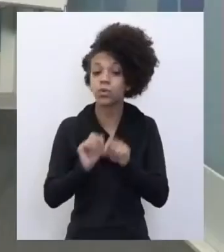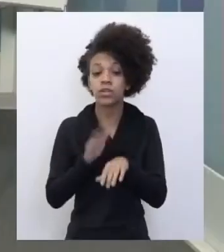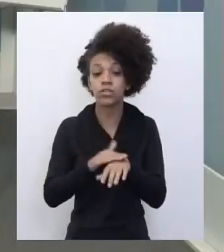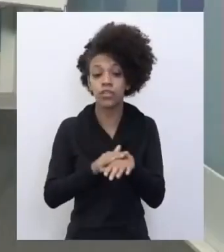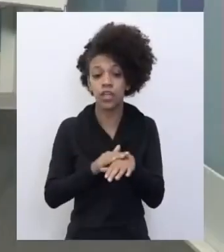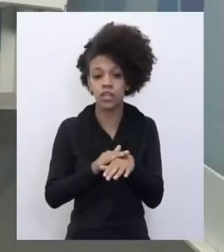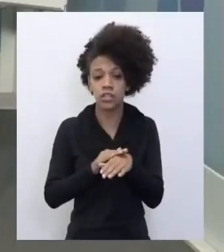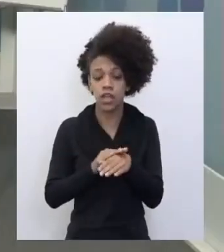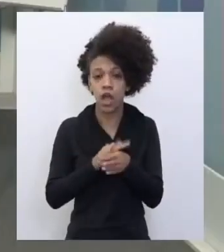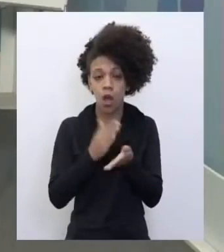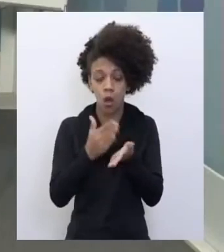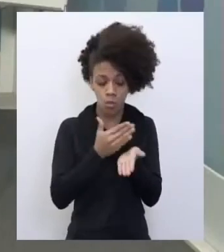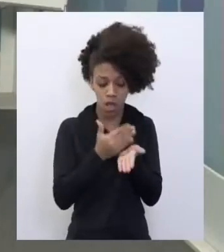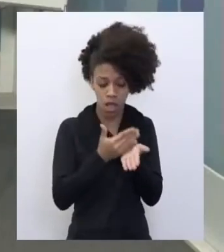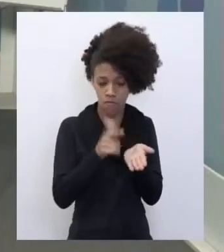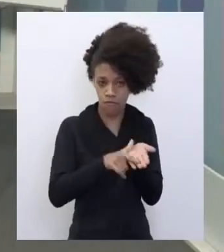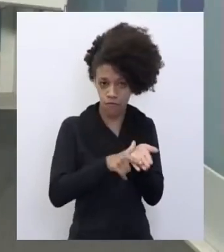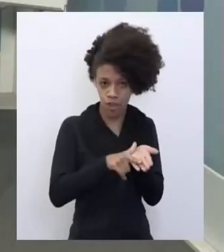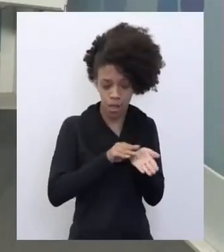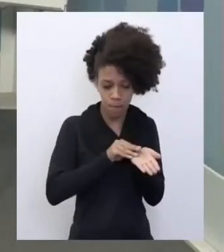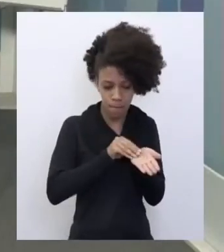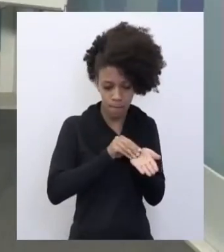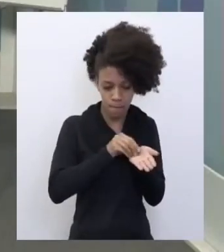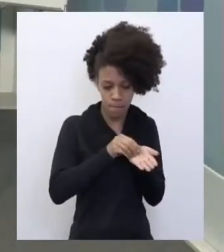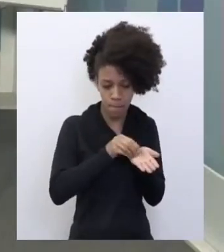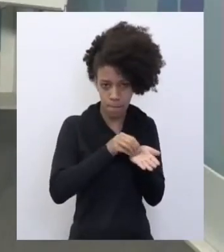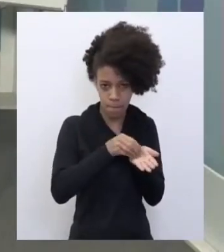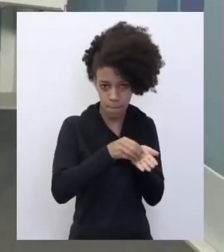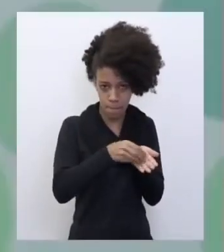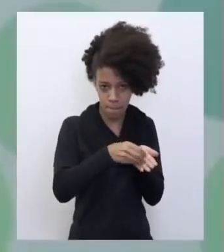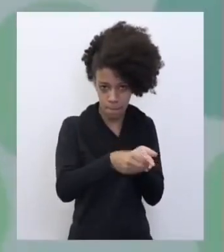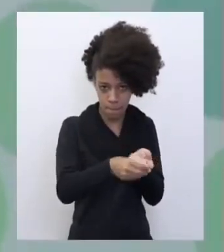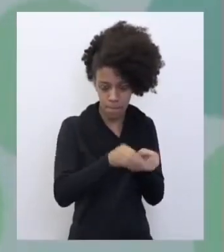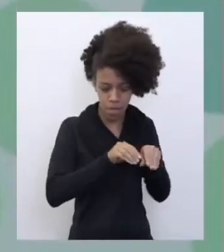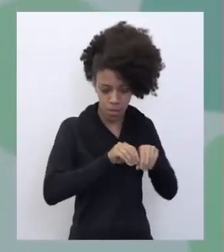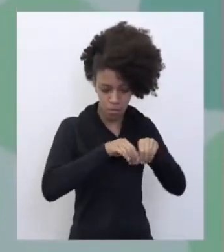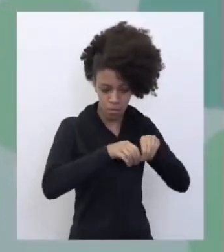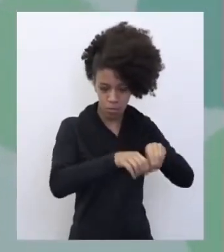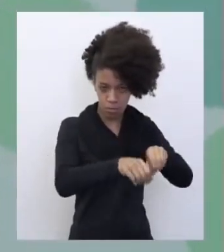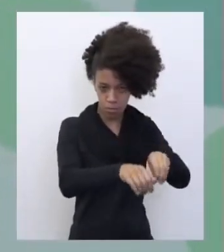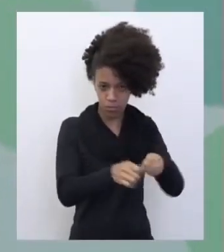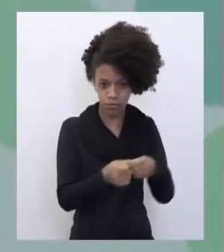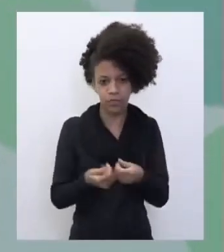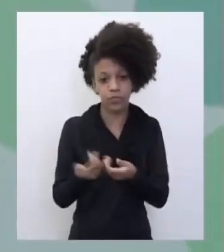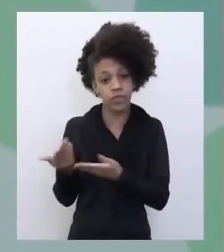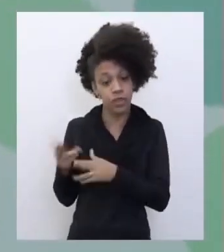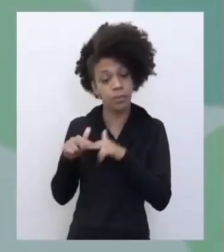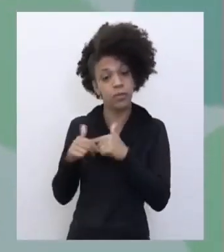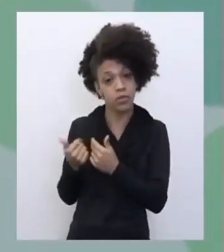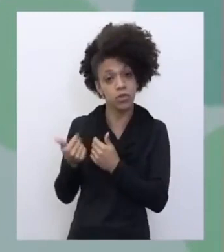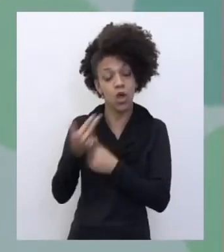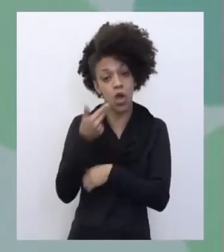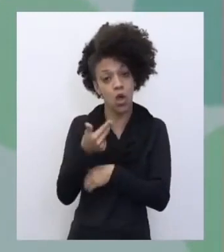Eu enrolei uma revista e ficou palito, por isso que ficou colorido assim. De novo, tá, turma? Vamos lá, mais uma